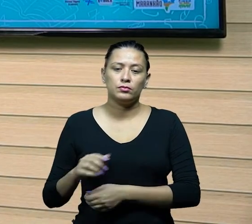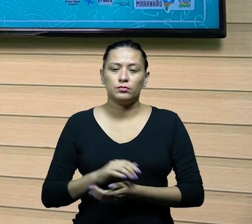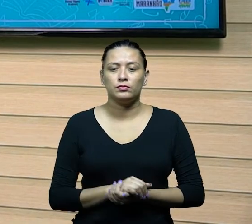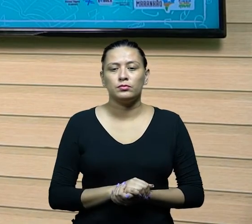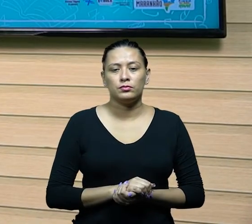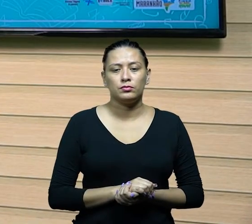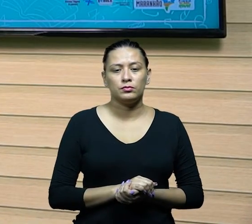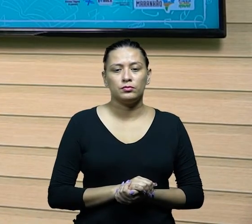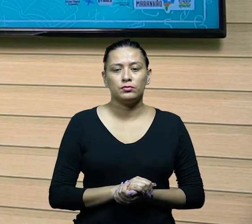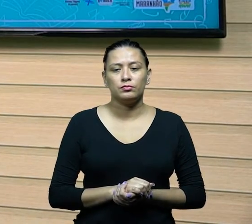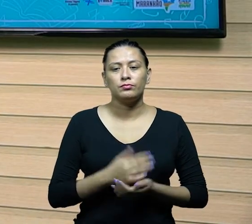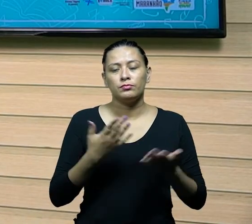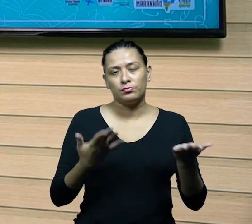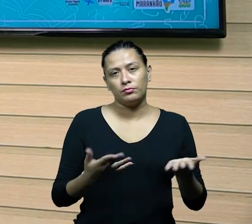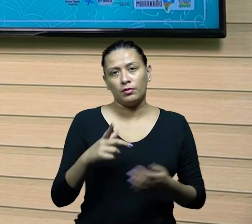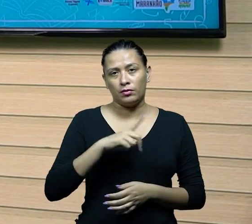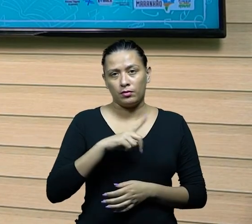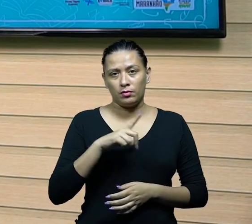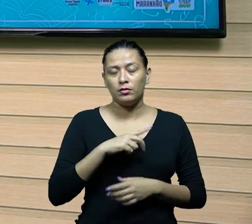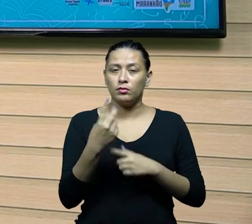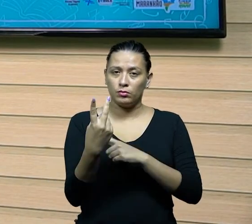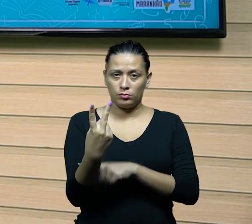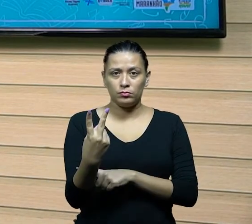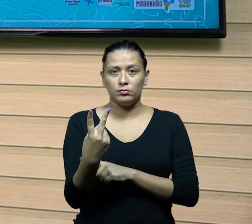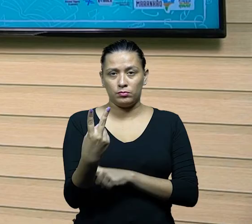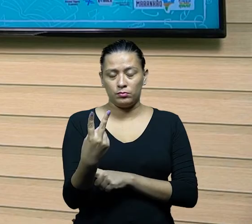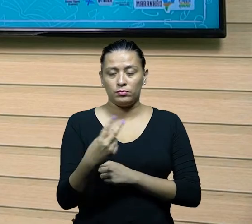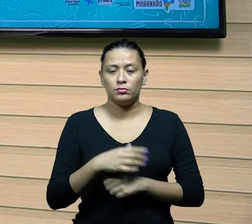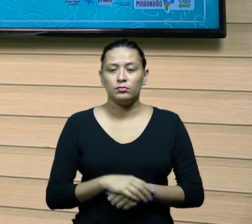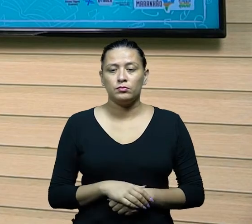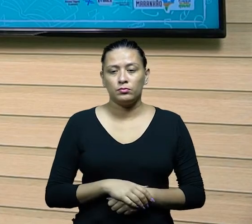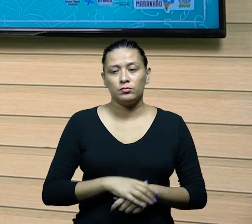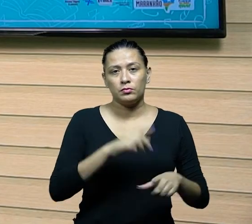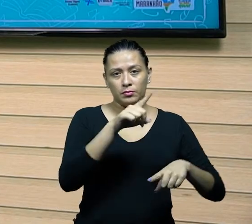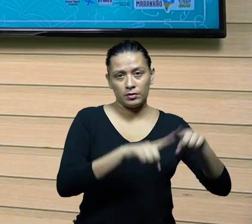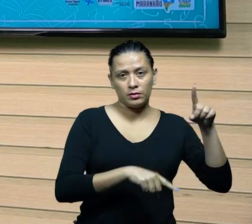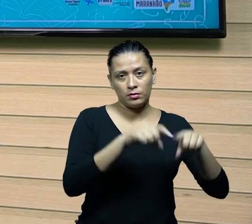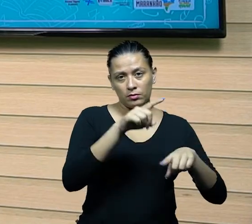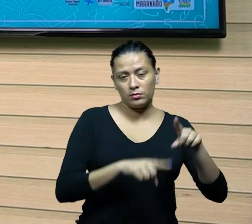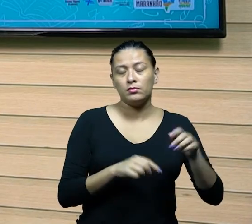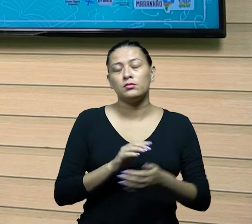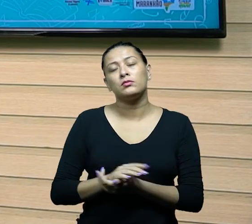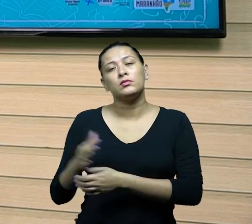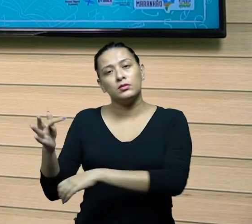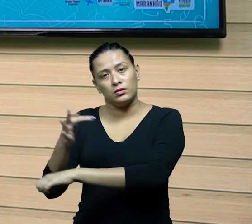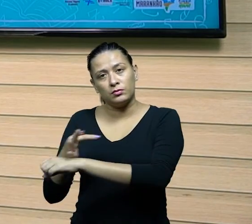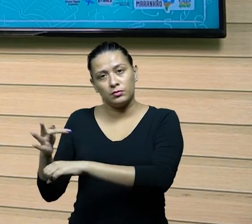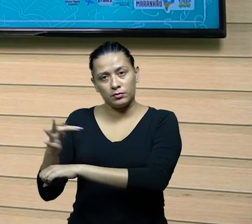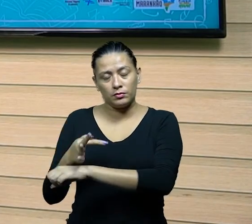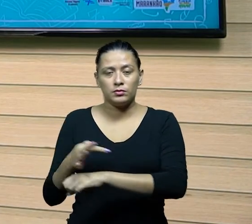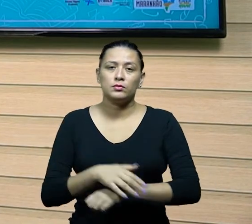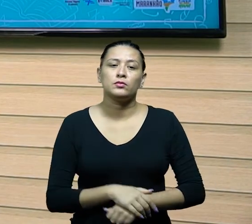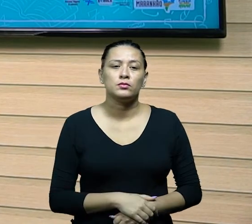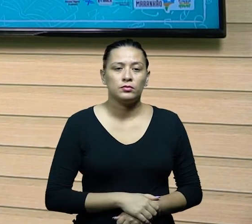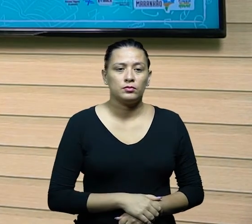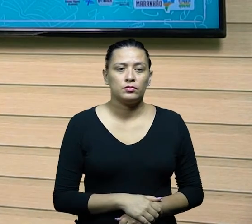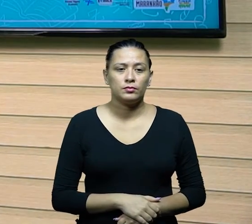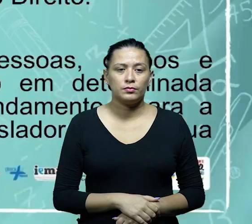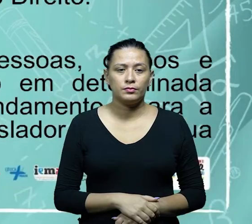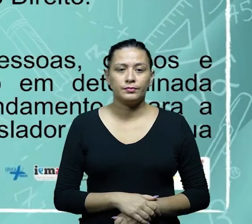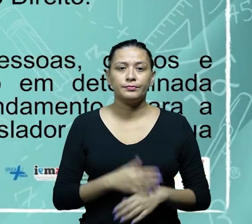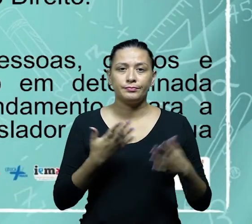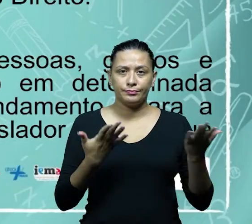doutrina majoritária ela adota a corrente que existem duas fontes na verdade do direito são as fontes materiais e as fontes